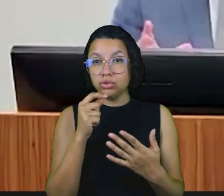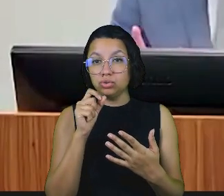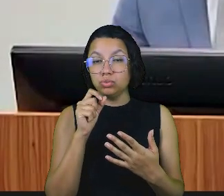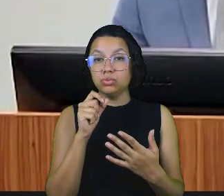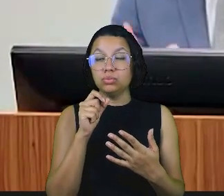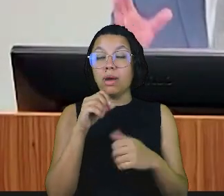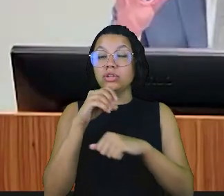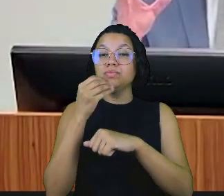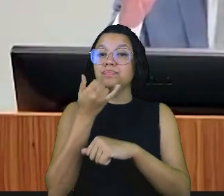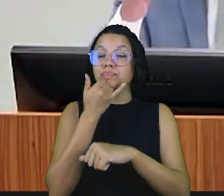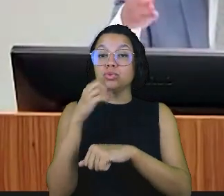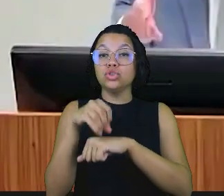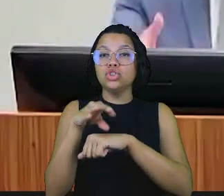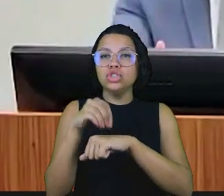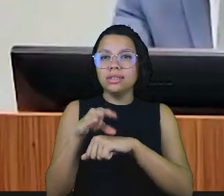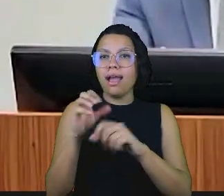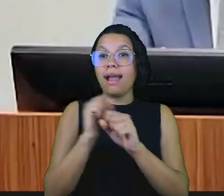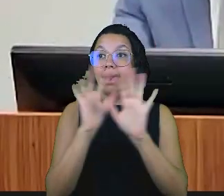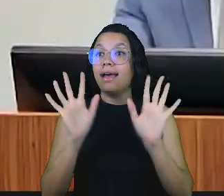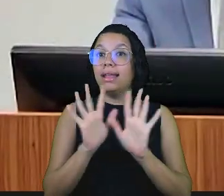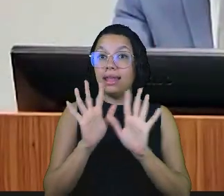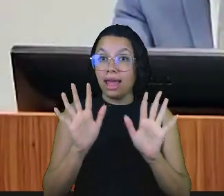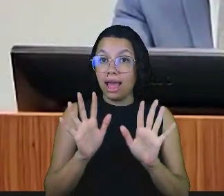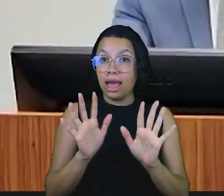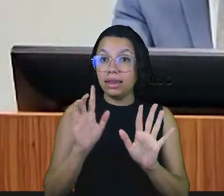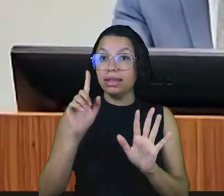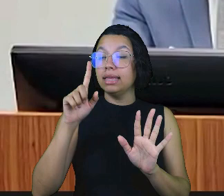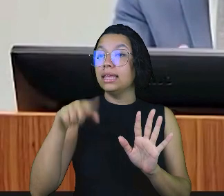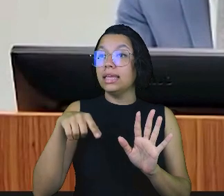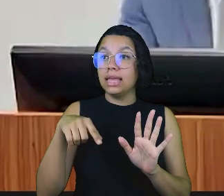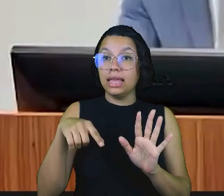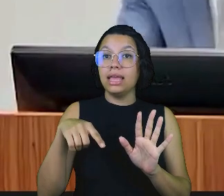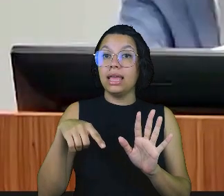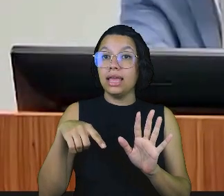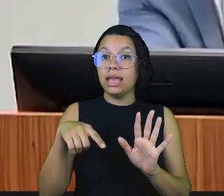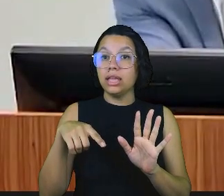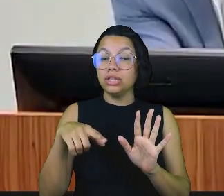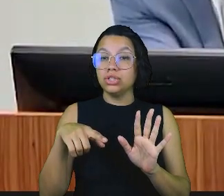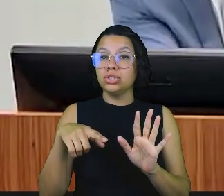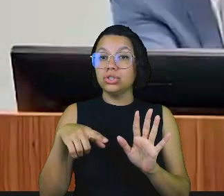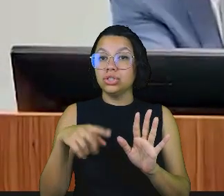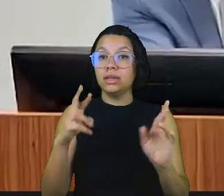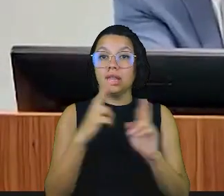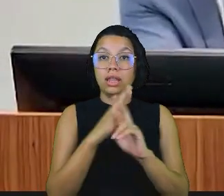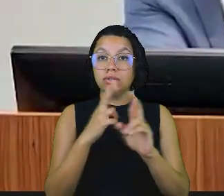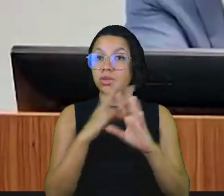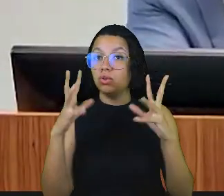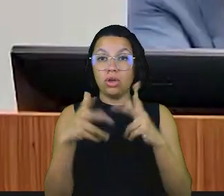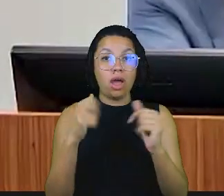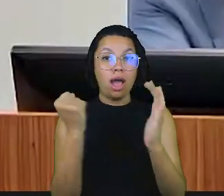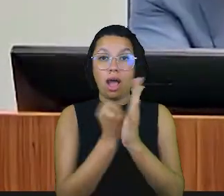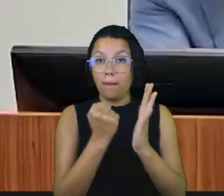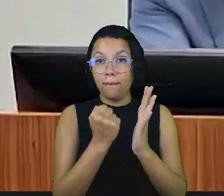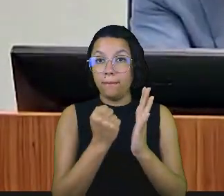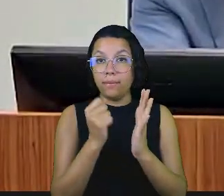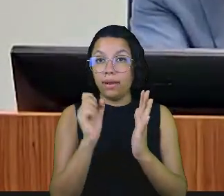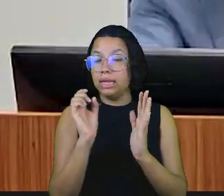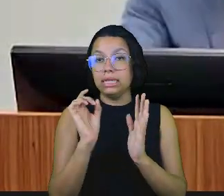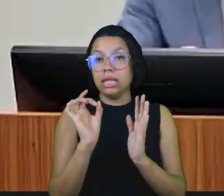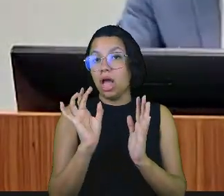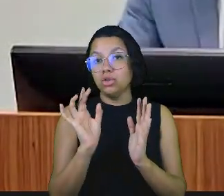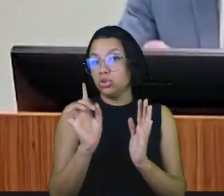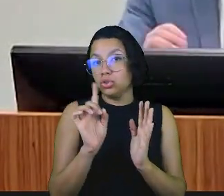IDPJ é de cunho exclusivamente patrimonial e não propriamente atributiva de legitimidade